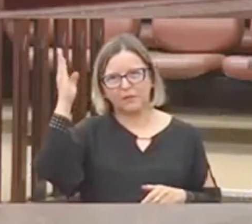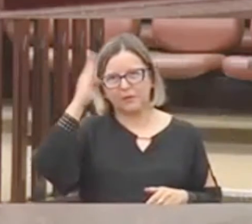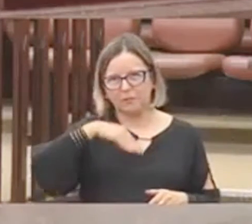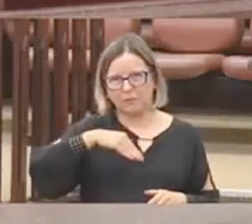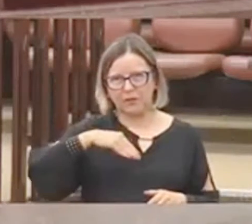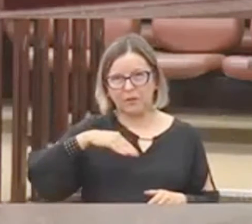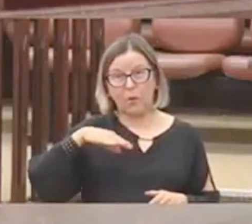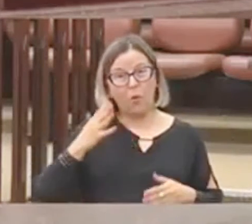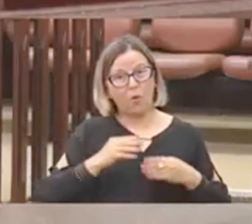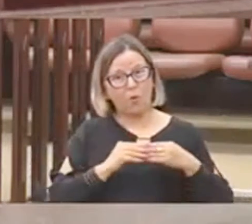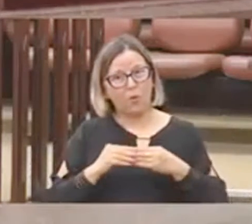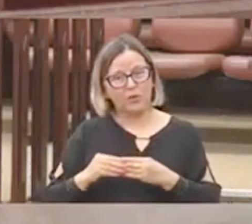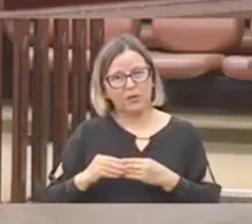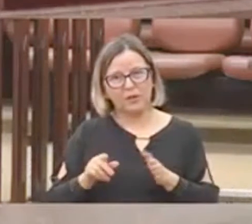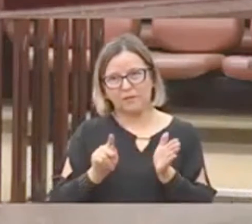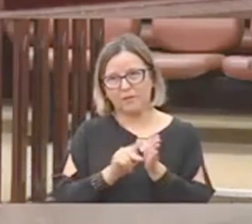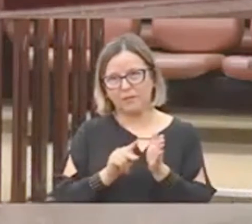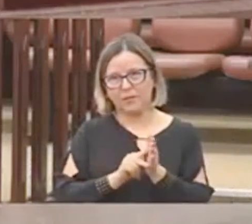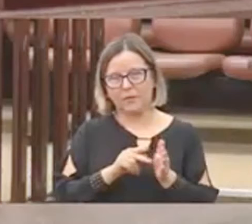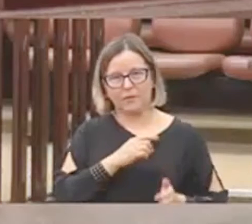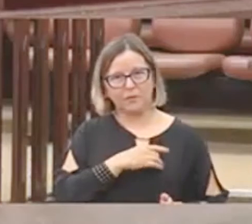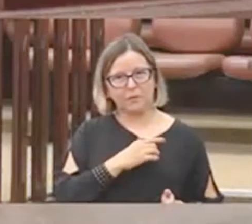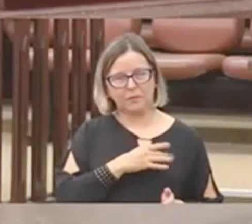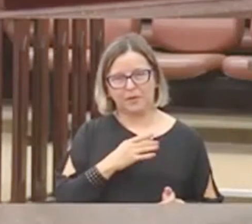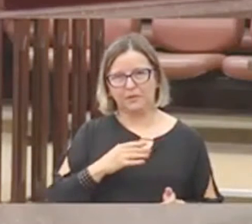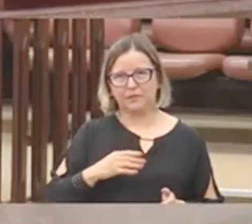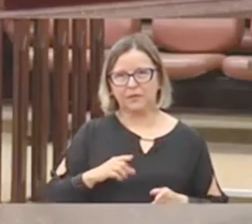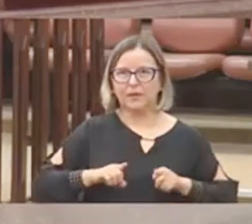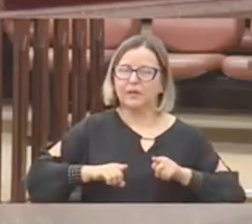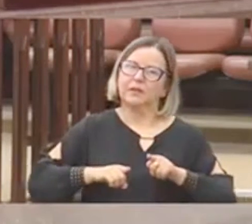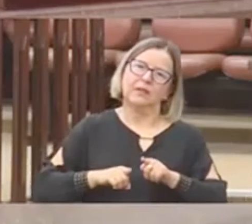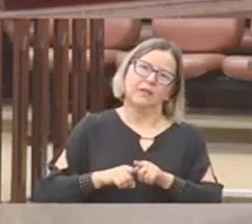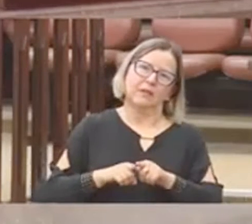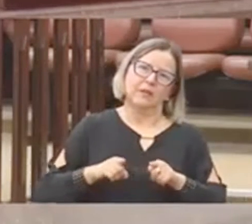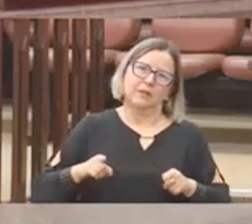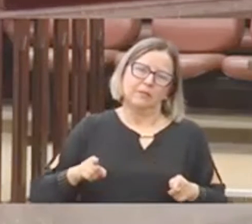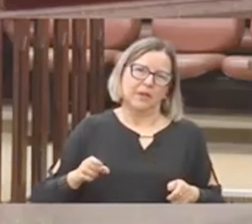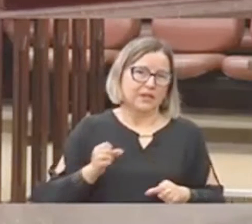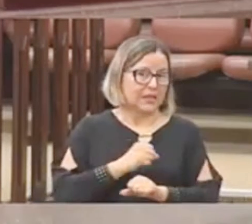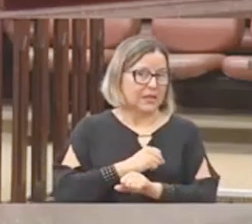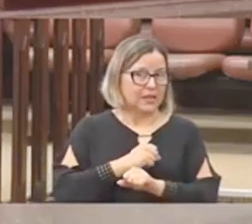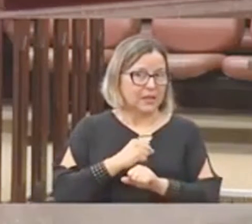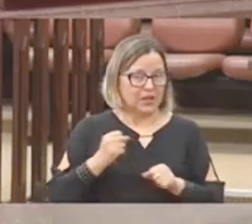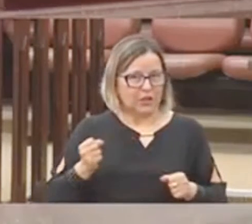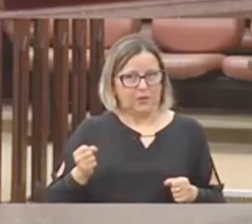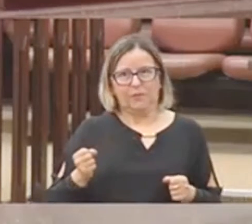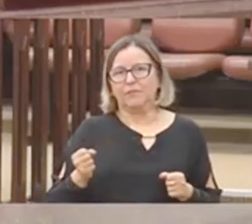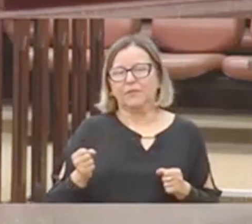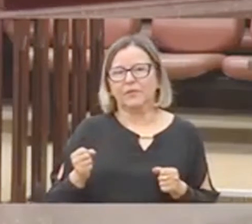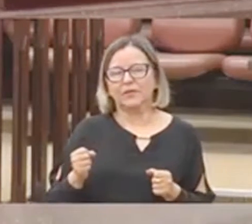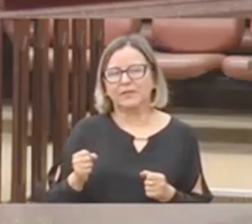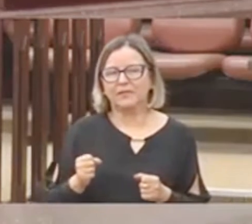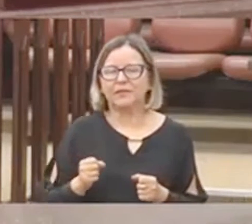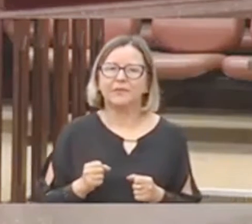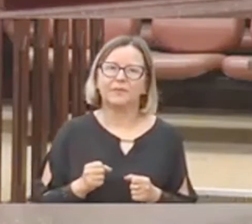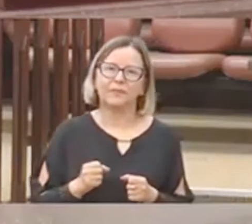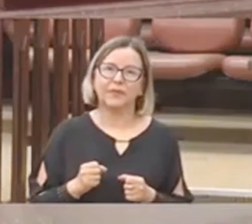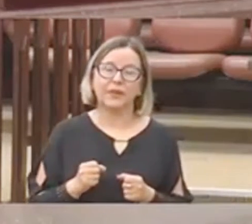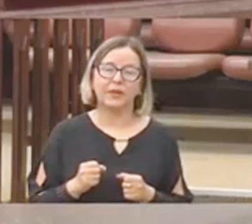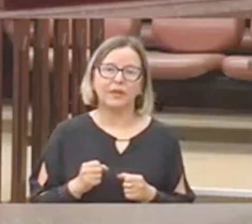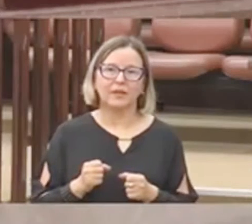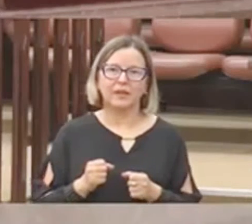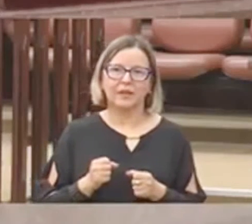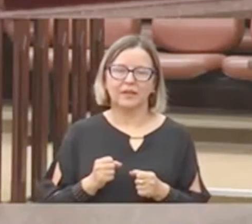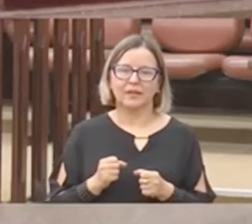não admitir os fatos fosse resolver. Não adianta manipularmos nossos sentimentos, pois isso